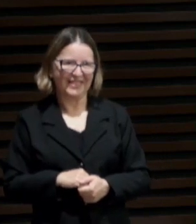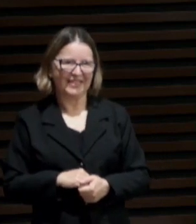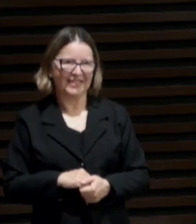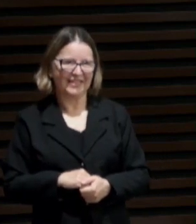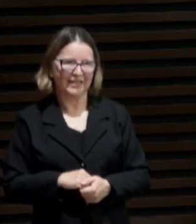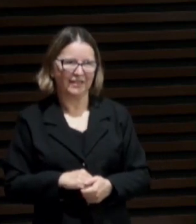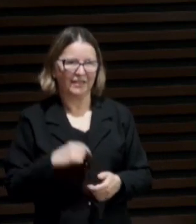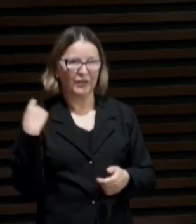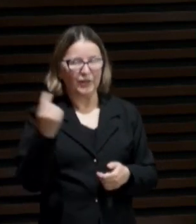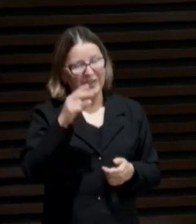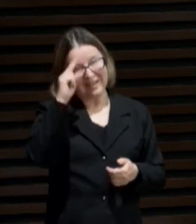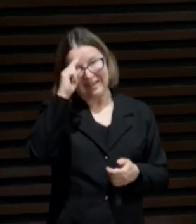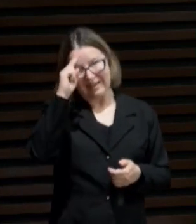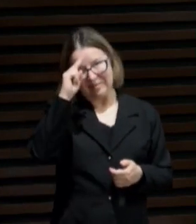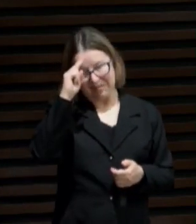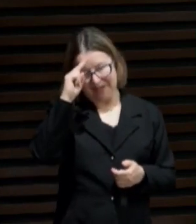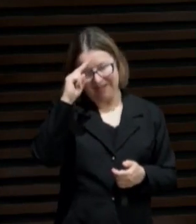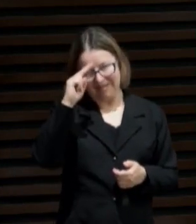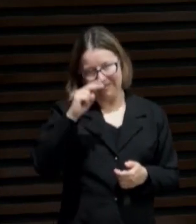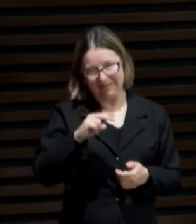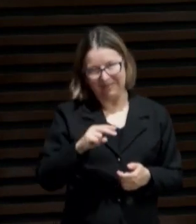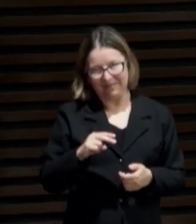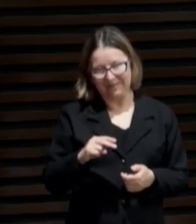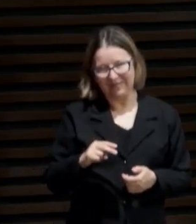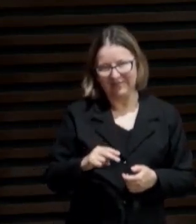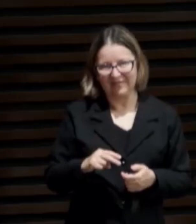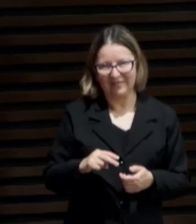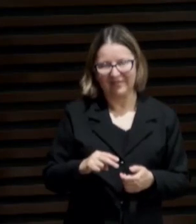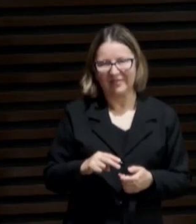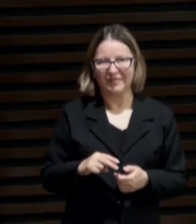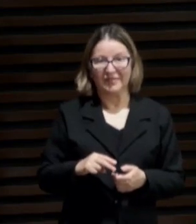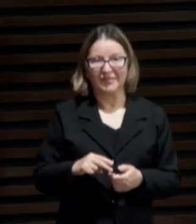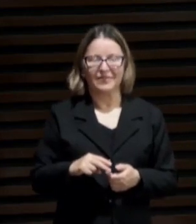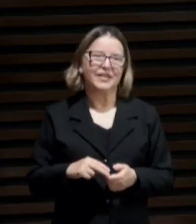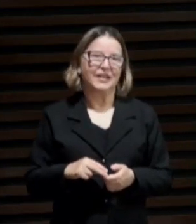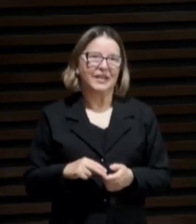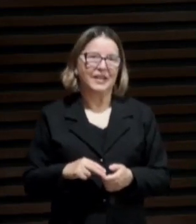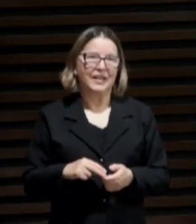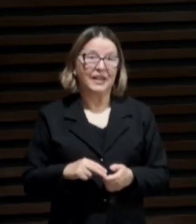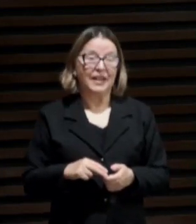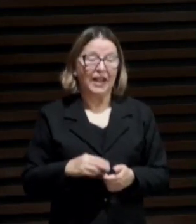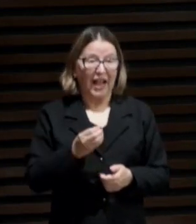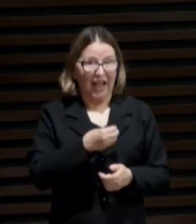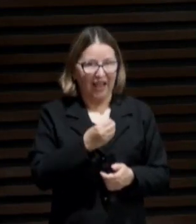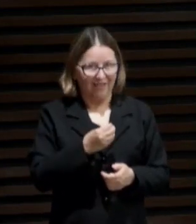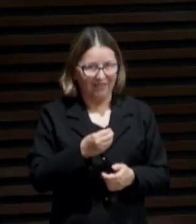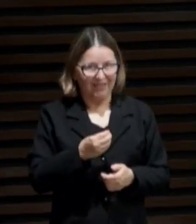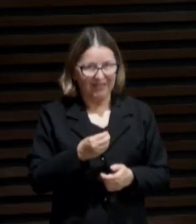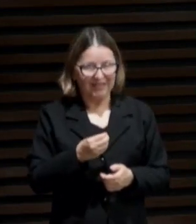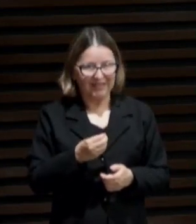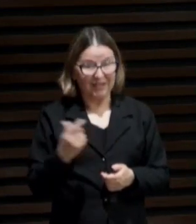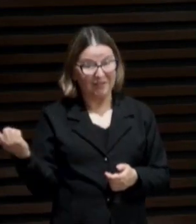Somos lembrados aqui que uma característica essencial da vida é que ela procede da verdade.